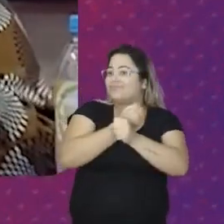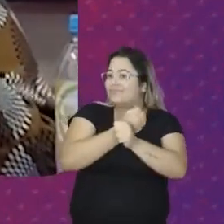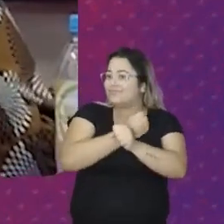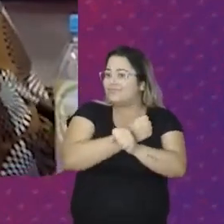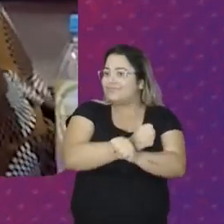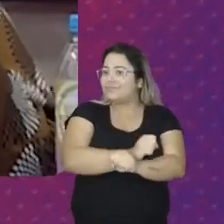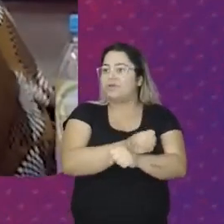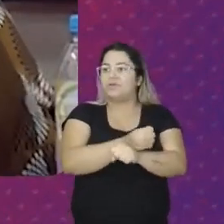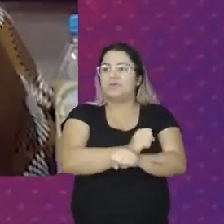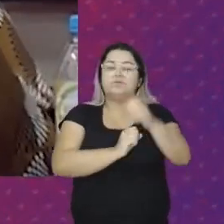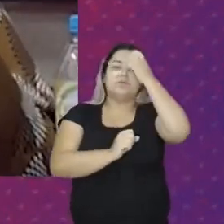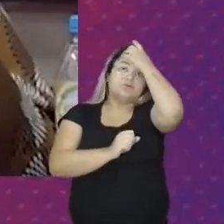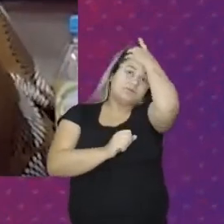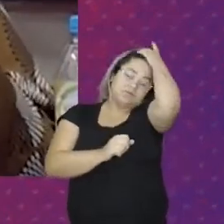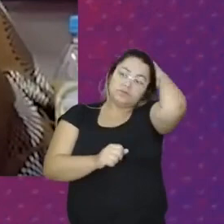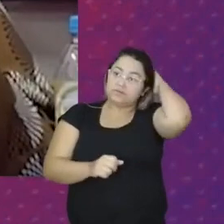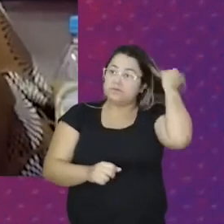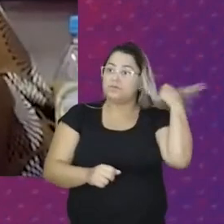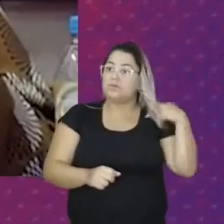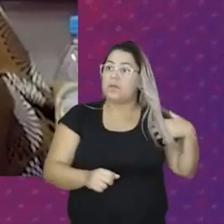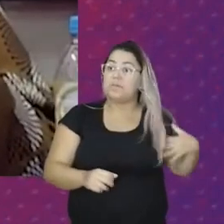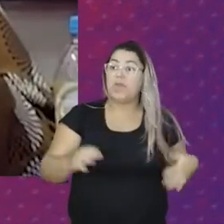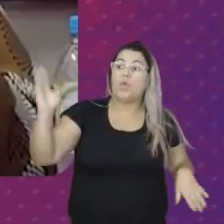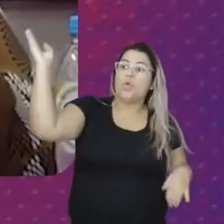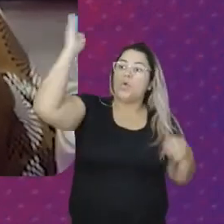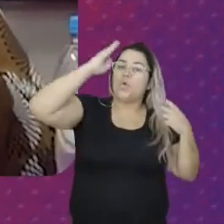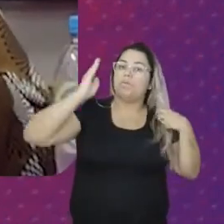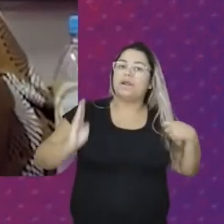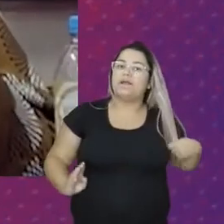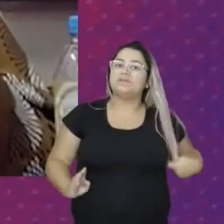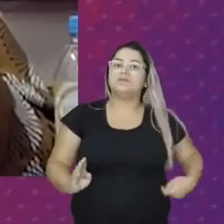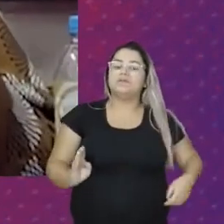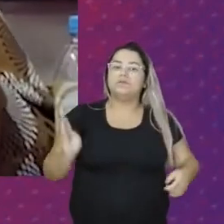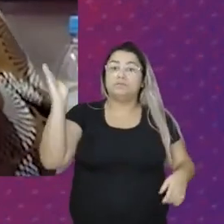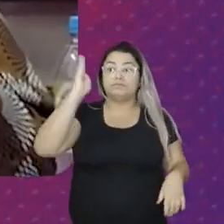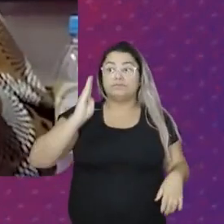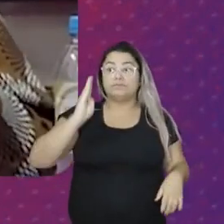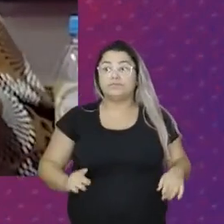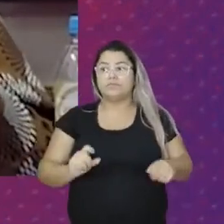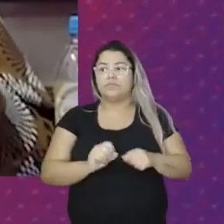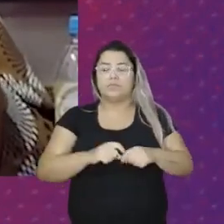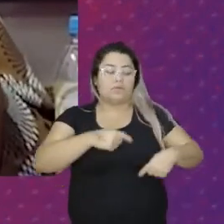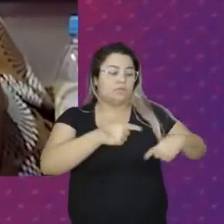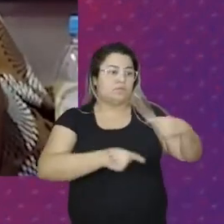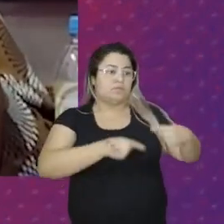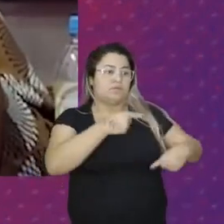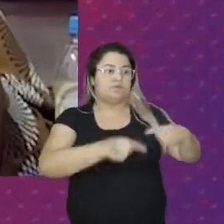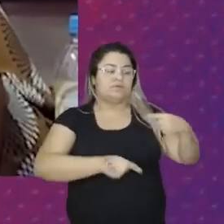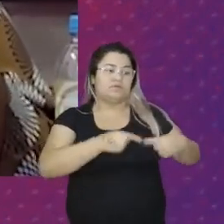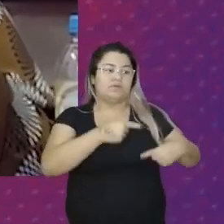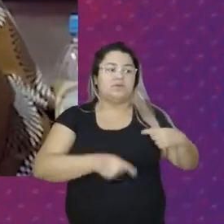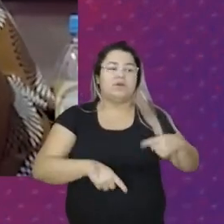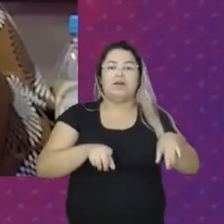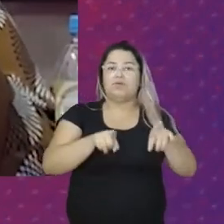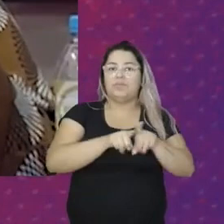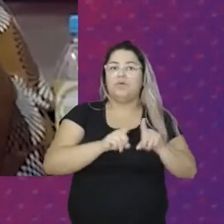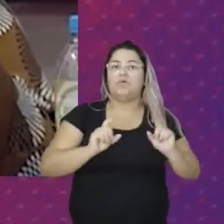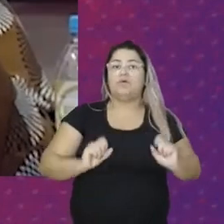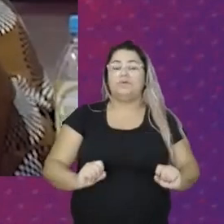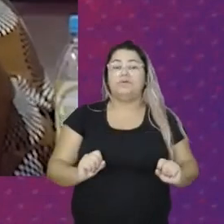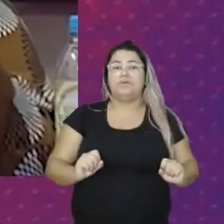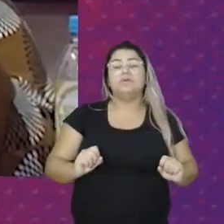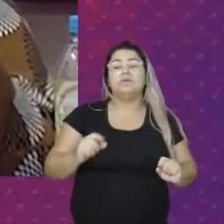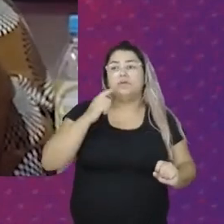escravatura, pós-abolição, o Brasil fez uma opção política, uma